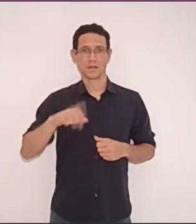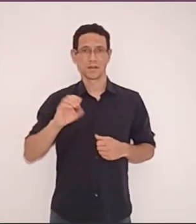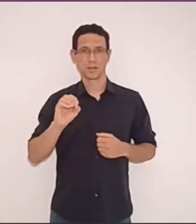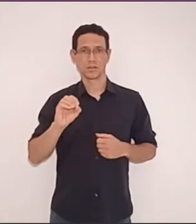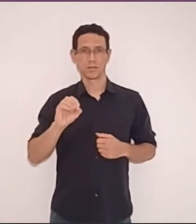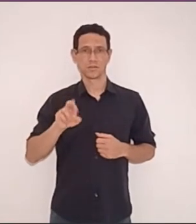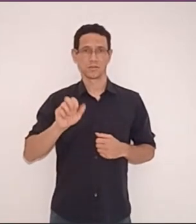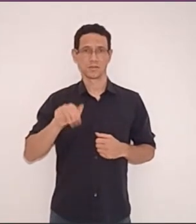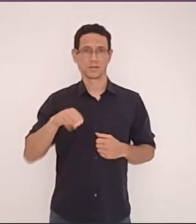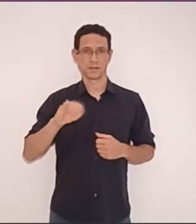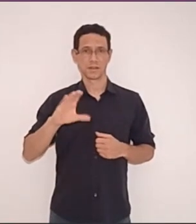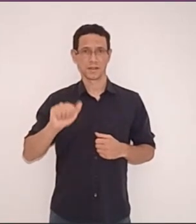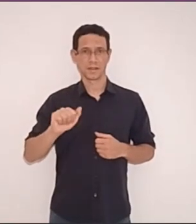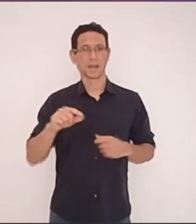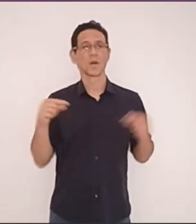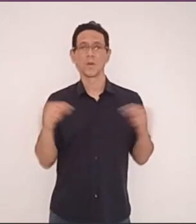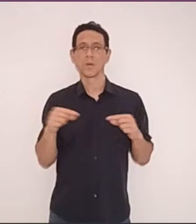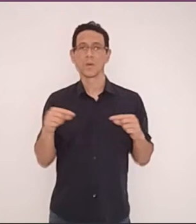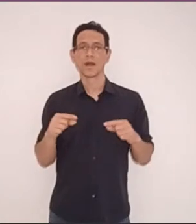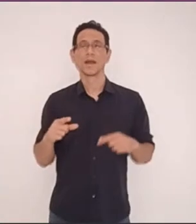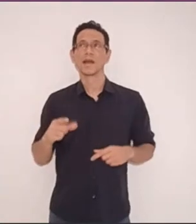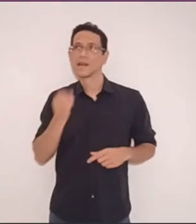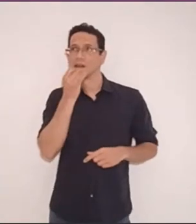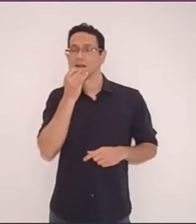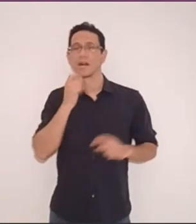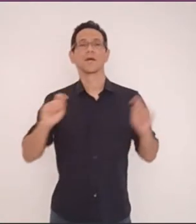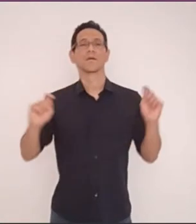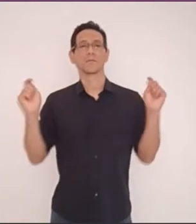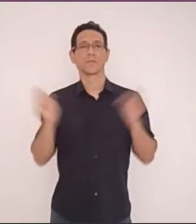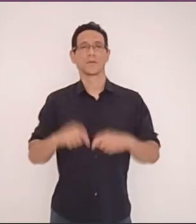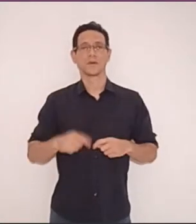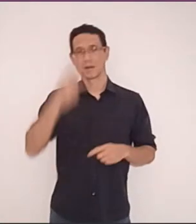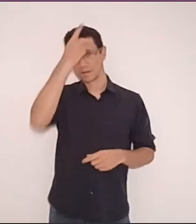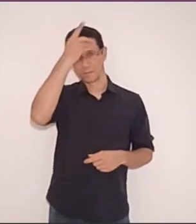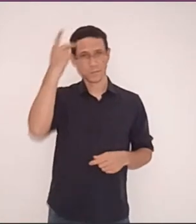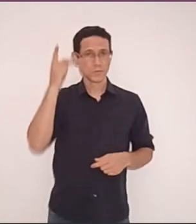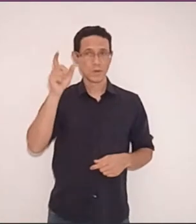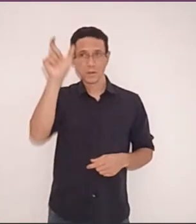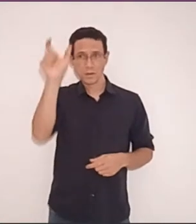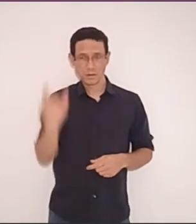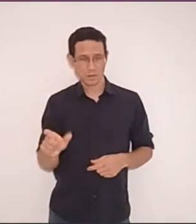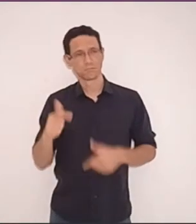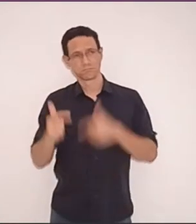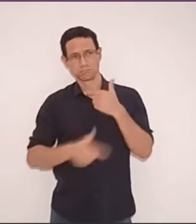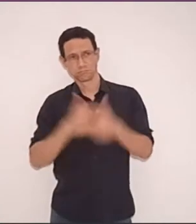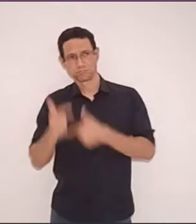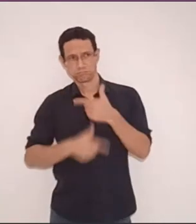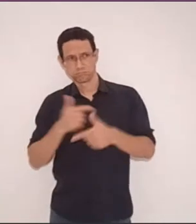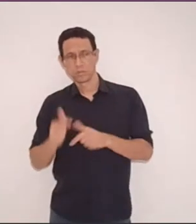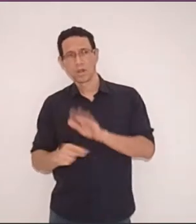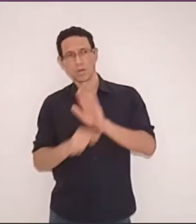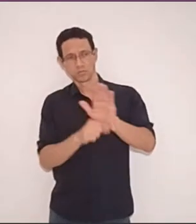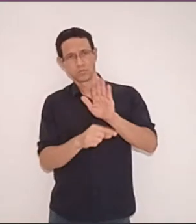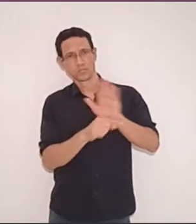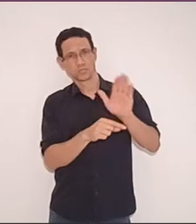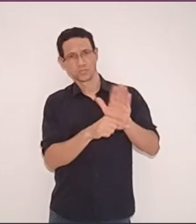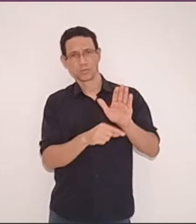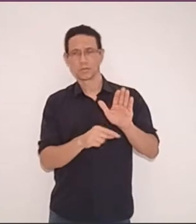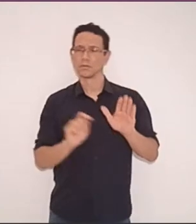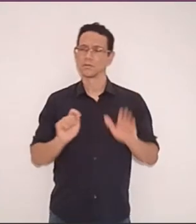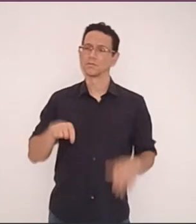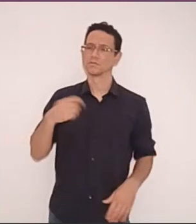ela rompe injustamente quarta a pessoa trabalhar para outra e tratada como objeto